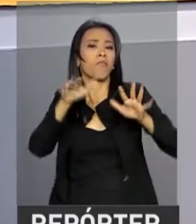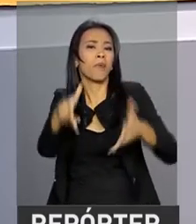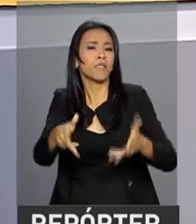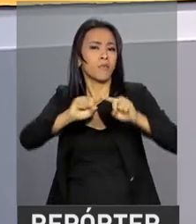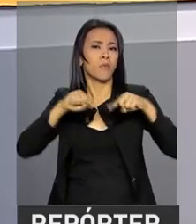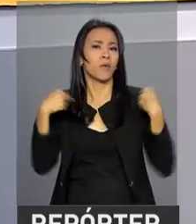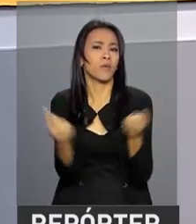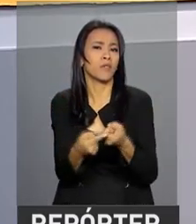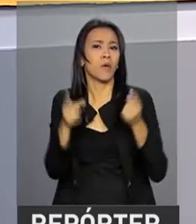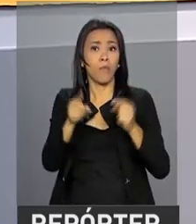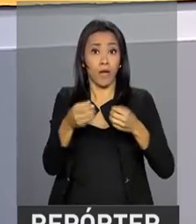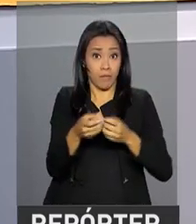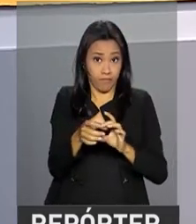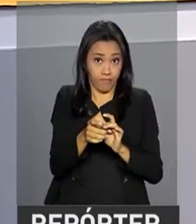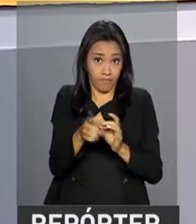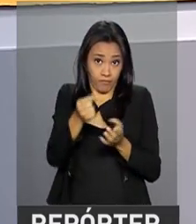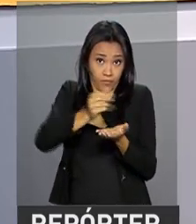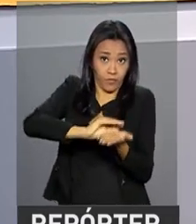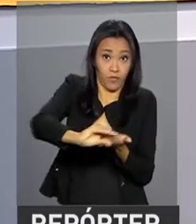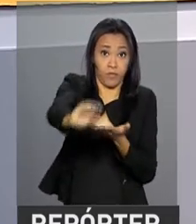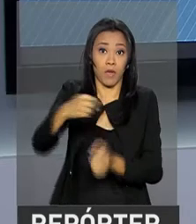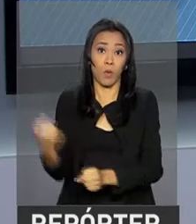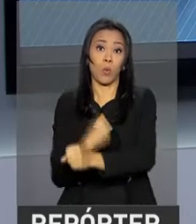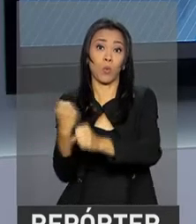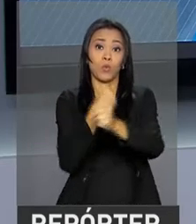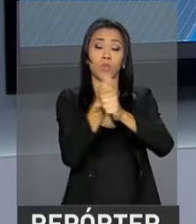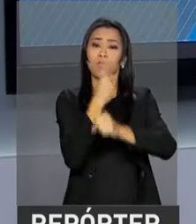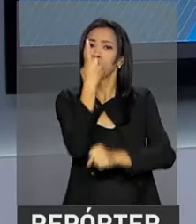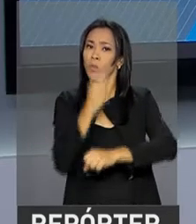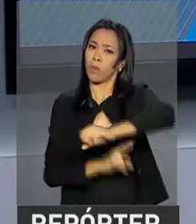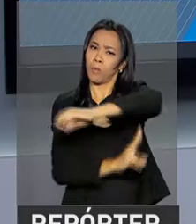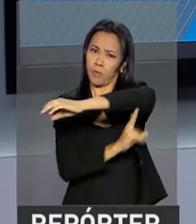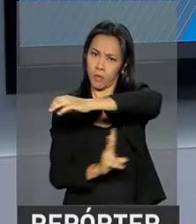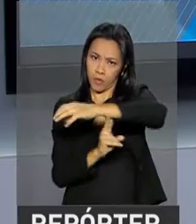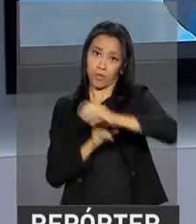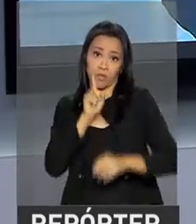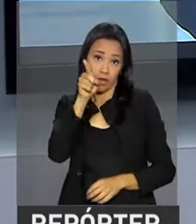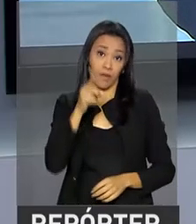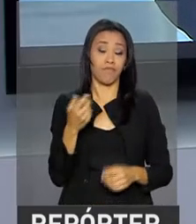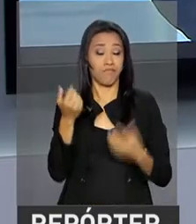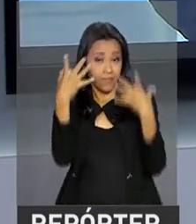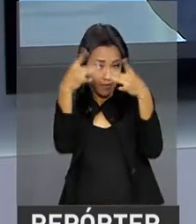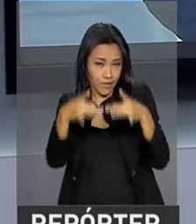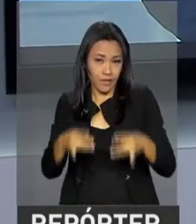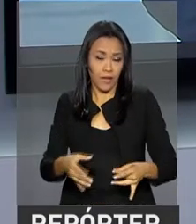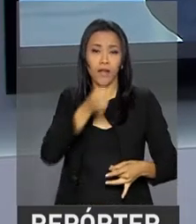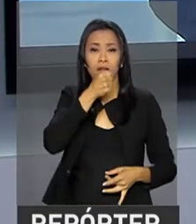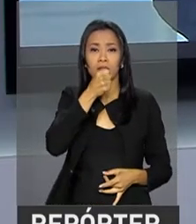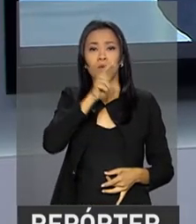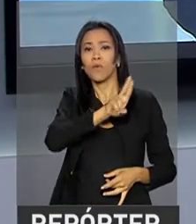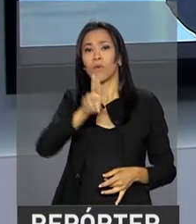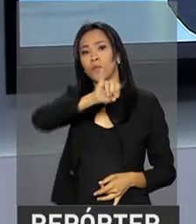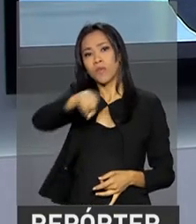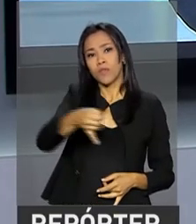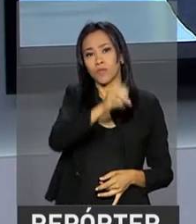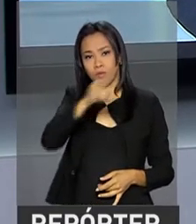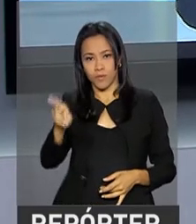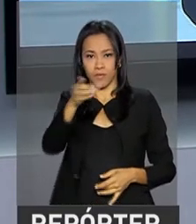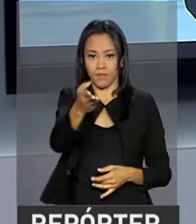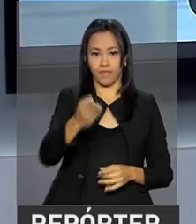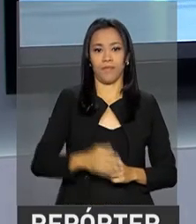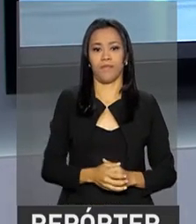autorizar o início da construção de uma ponte o repórter joão pedro neto traz os detalhes pra gente só podia joão pedro